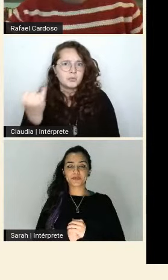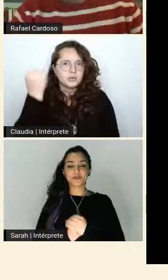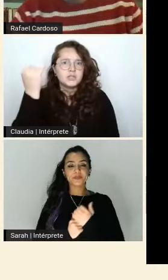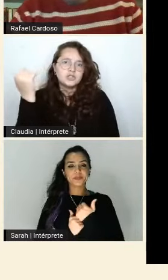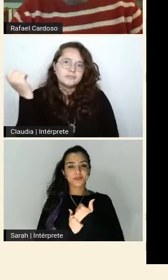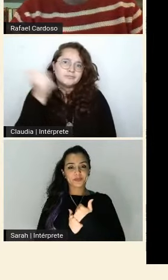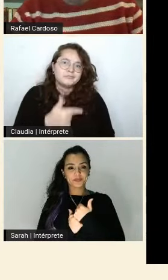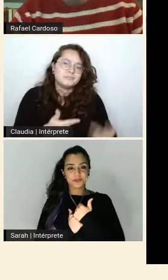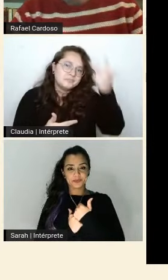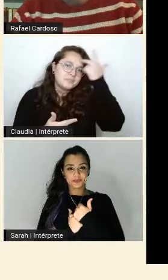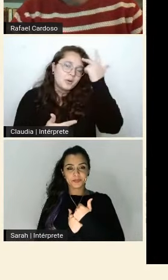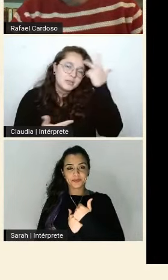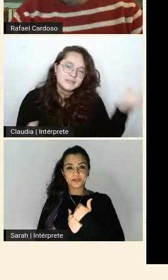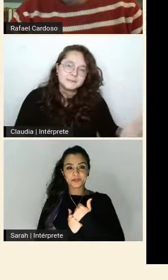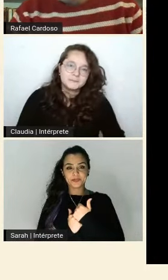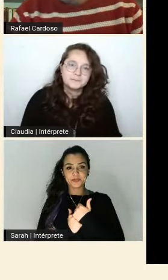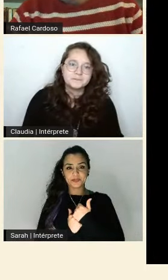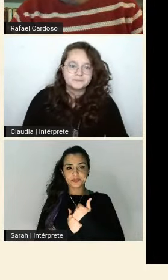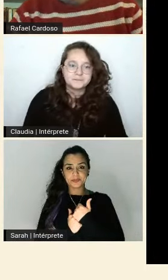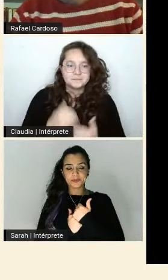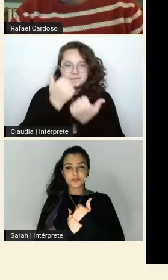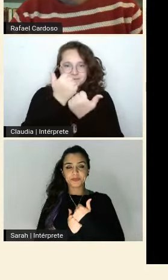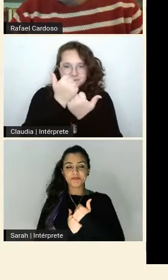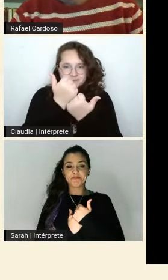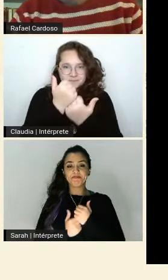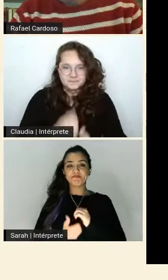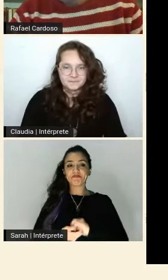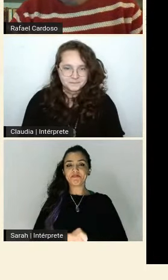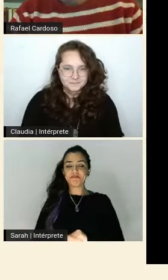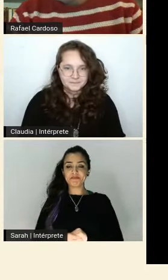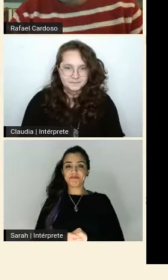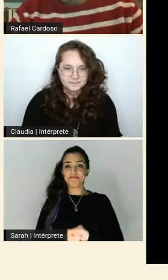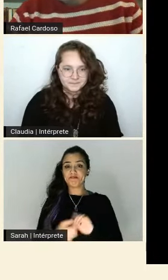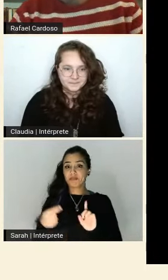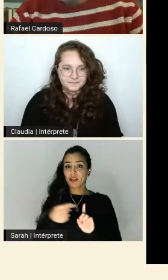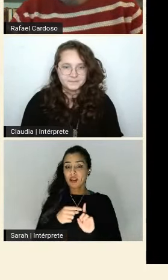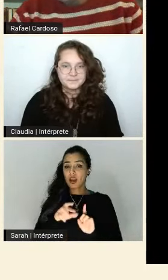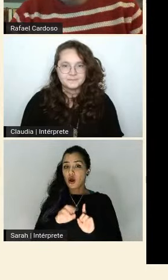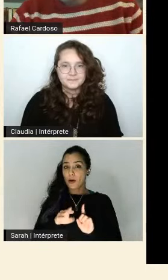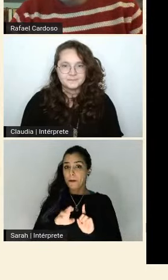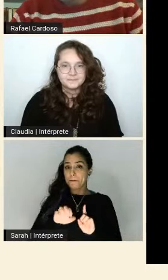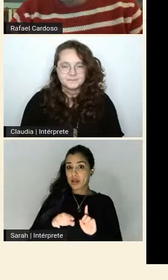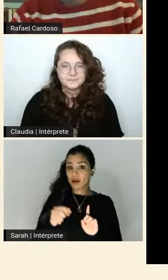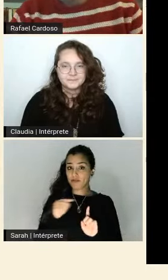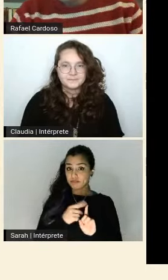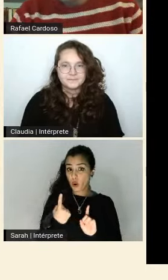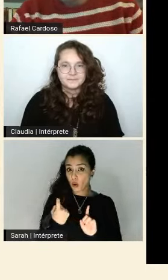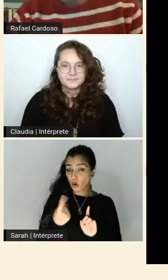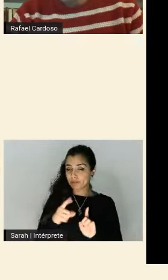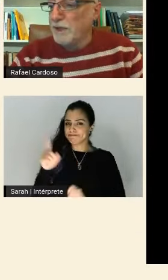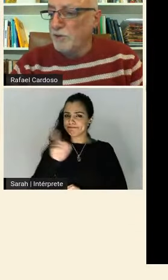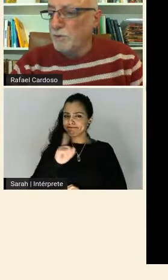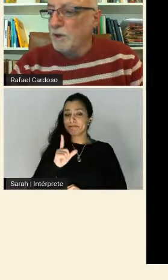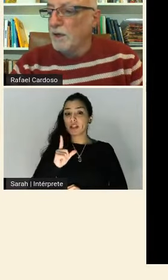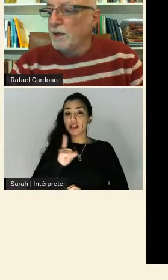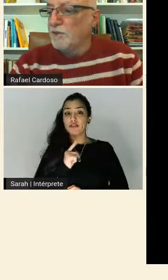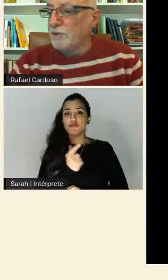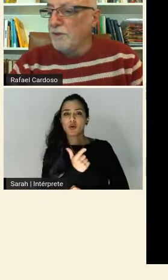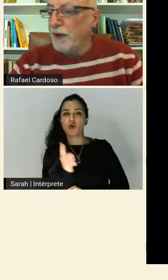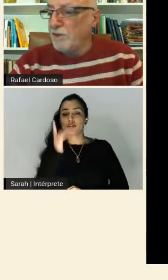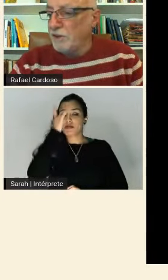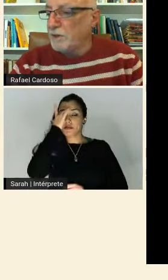Rubem Navarra não estava sozinho. Outros críticos que antes dele haviam tentado formular um roteiro histórico do